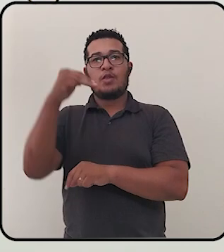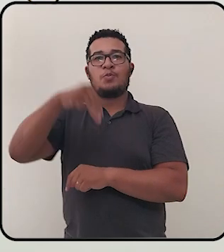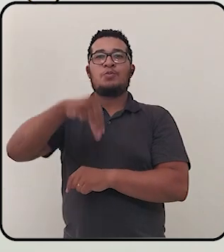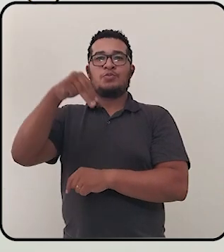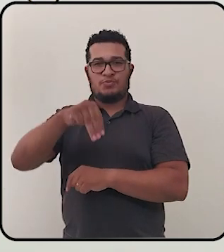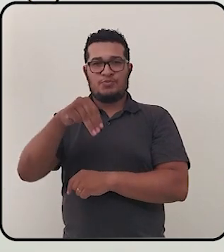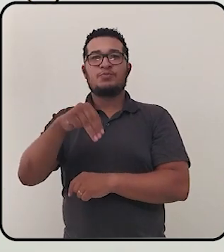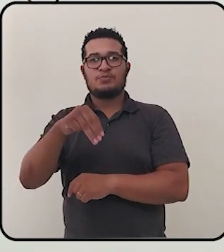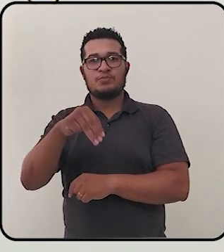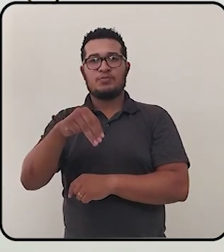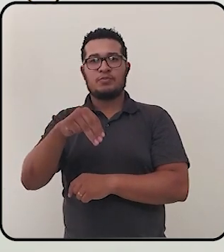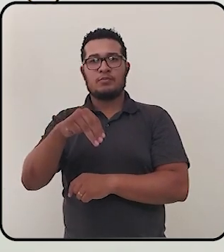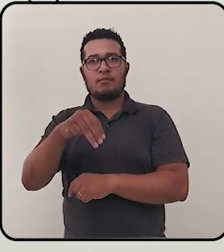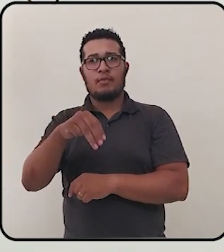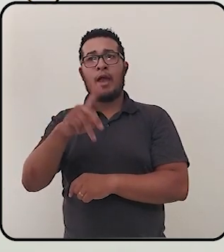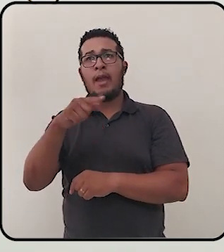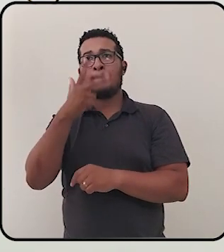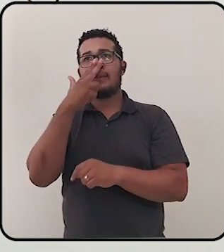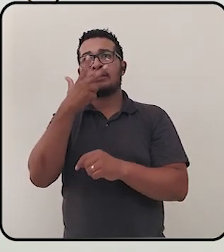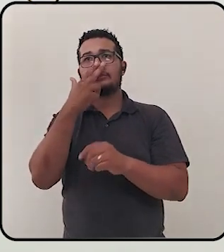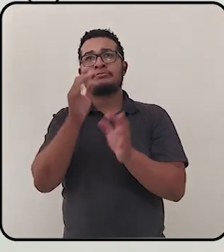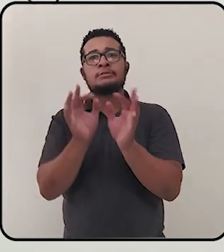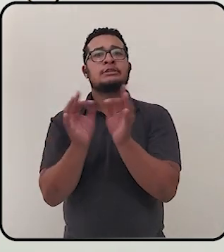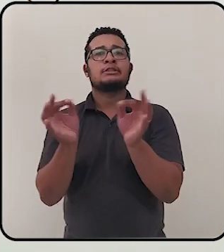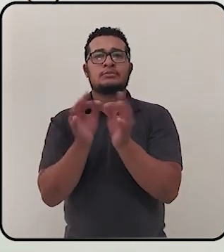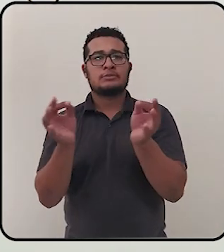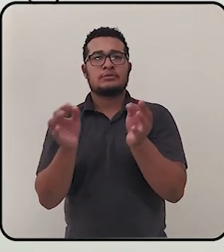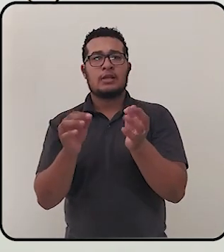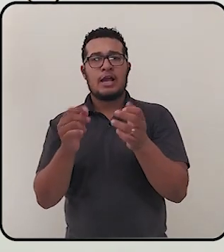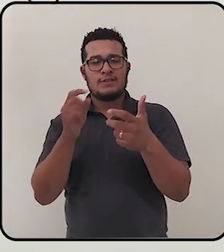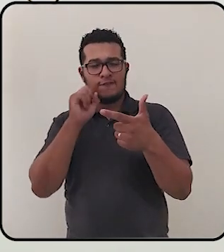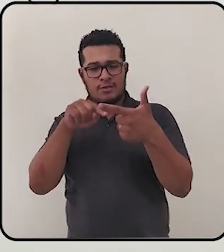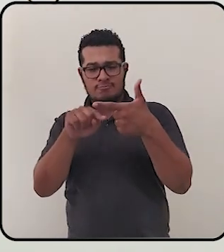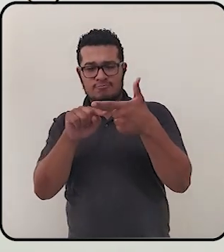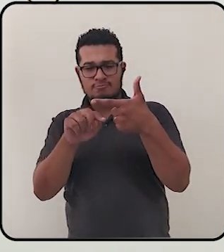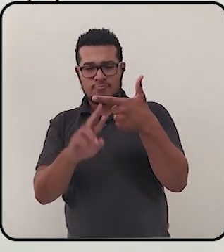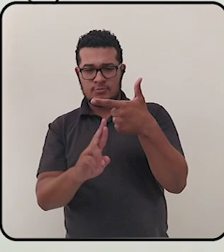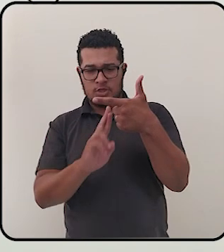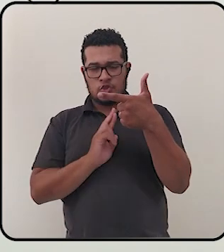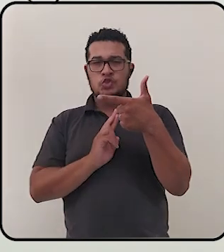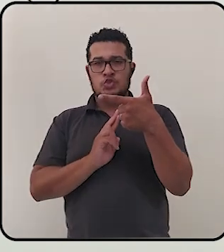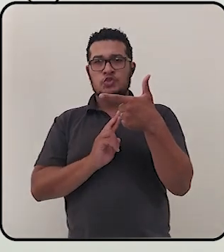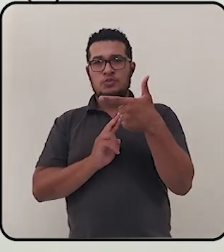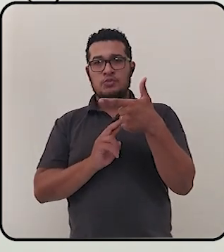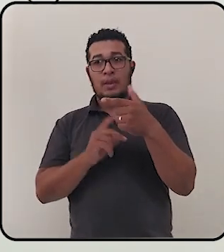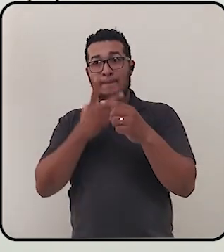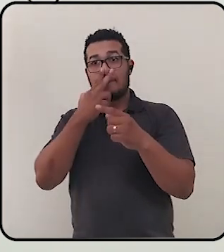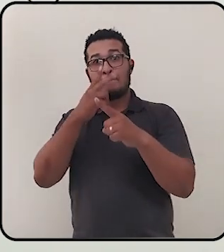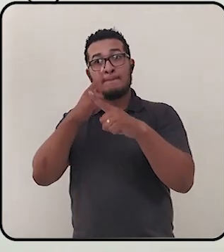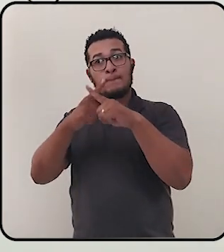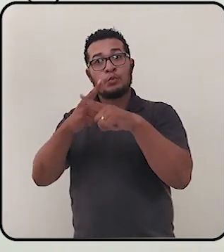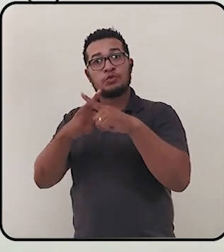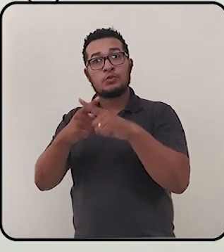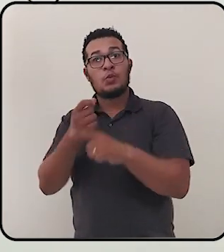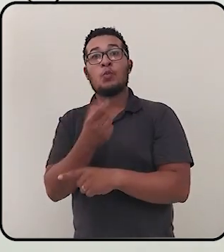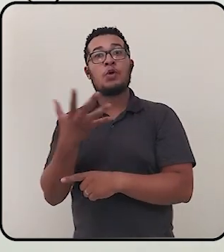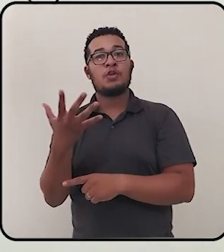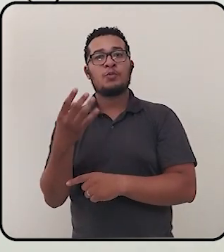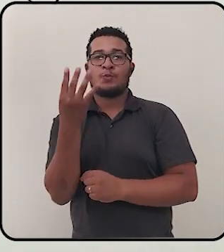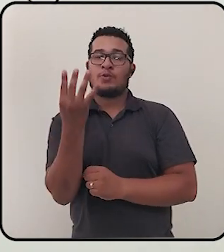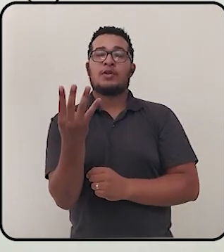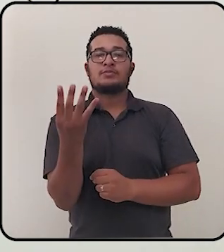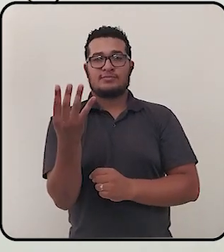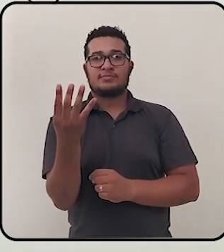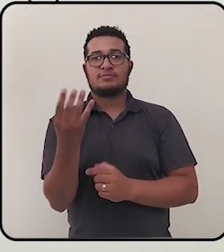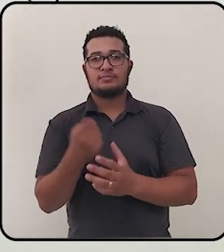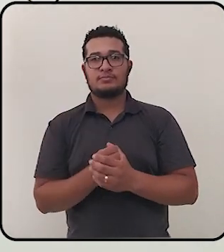superfície terrestre eu tenho 4 minutos. E é muito mais simples. É só você pegar o resto da